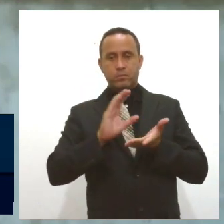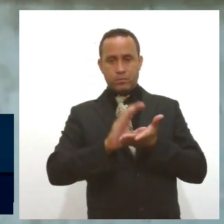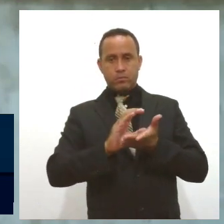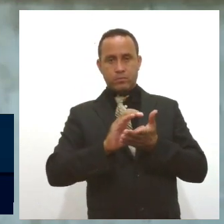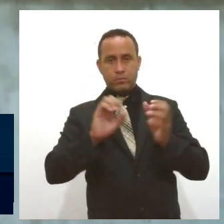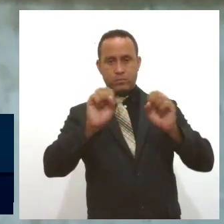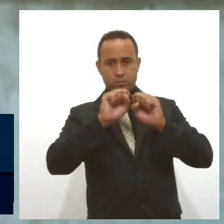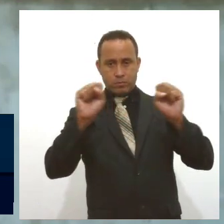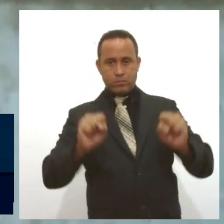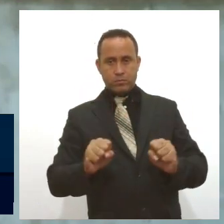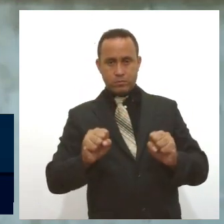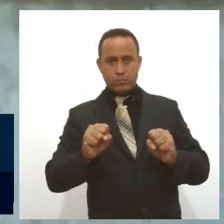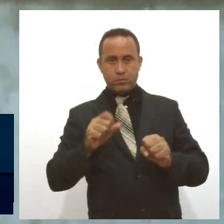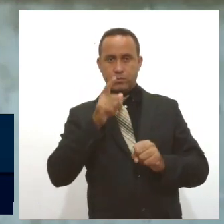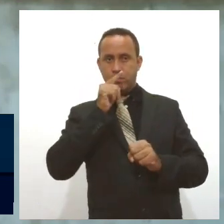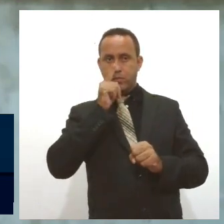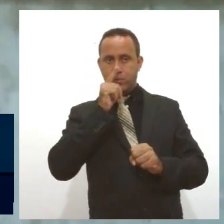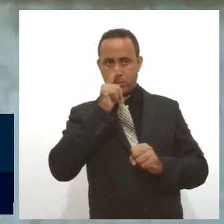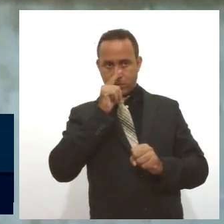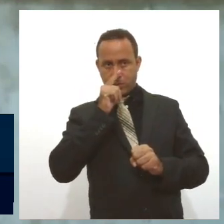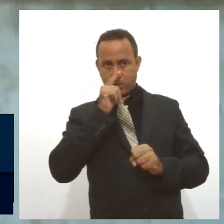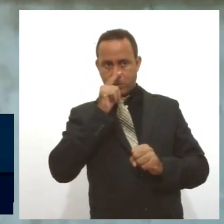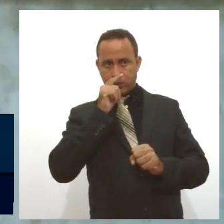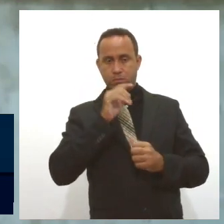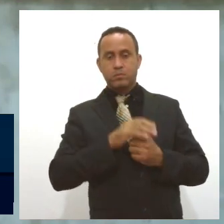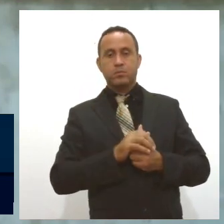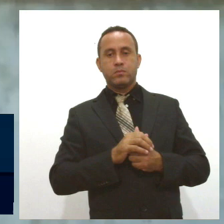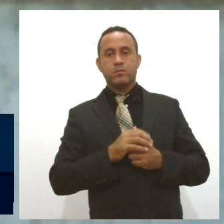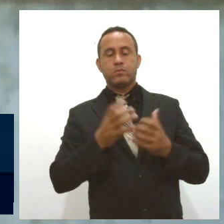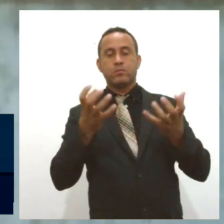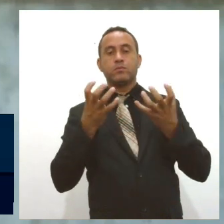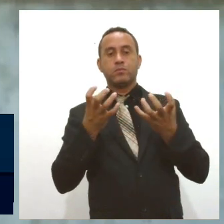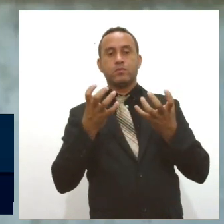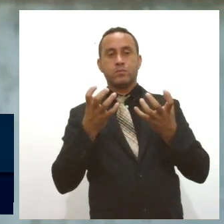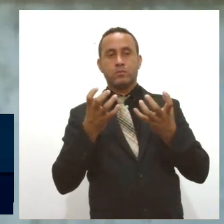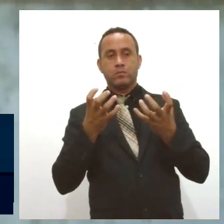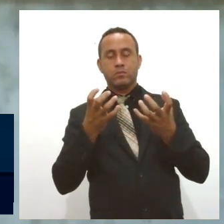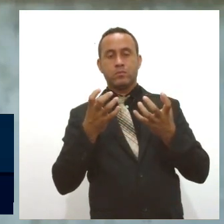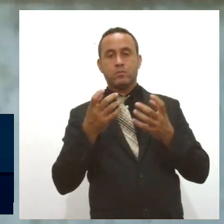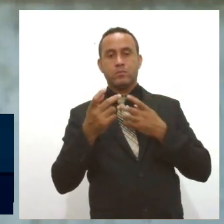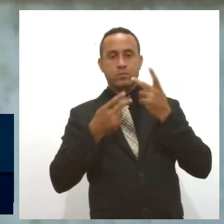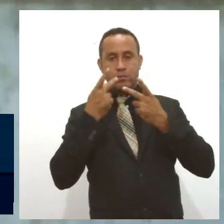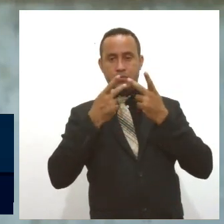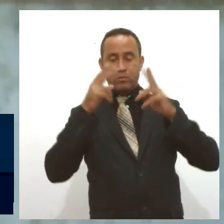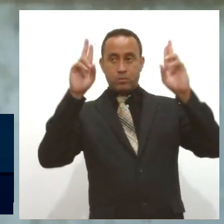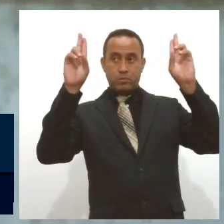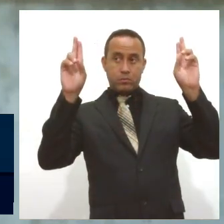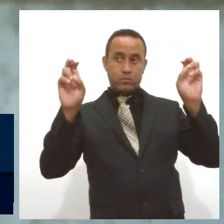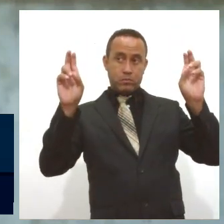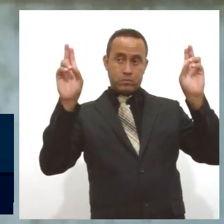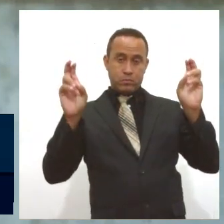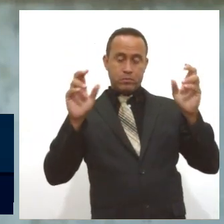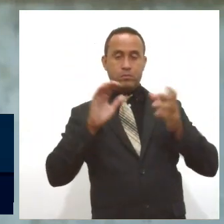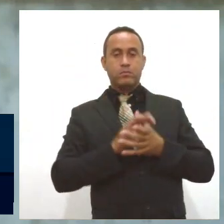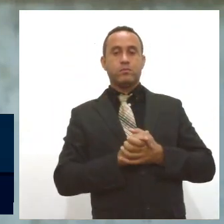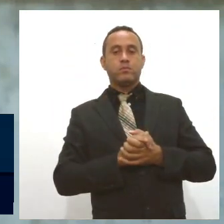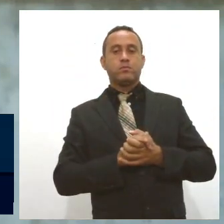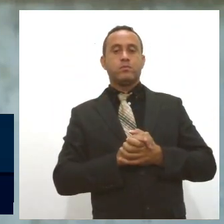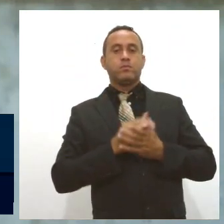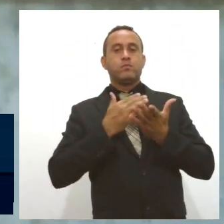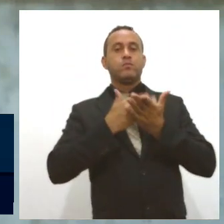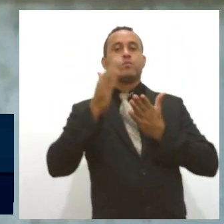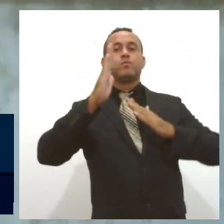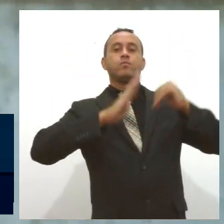de irrigação, de aspersão e irrigação localizada. Eu só quero, se você me permite, eu quero abrir um parênteses. Eu iniciei minha